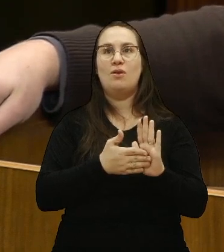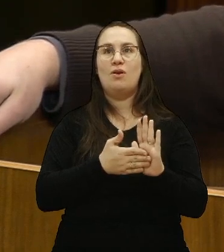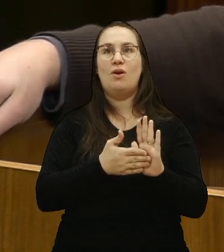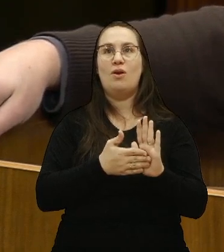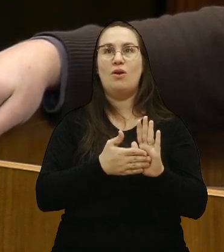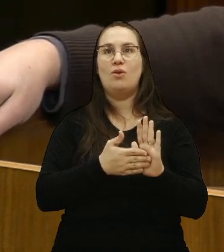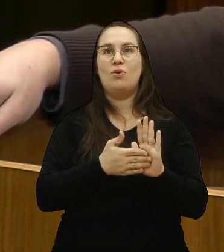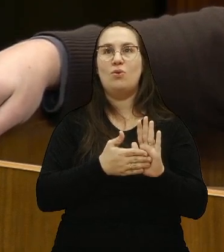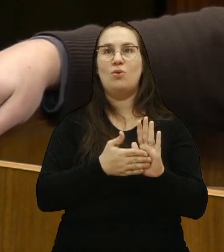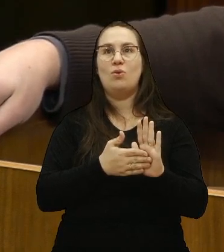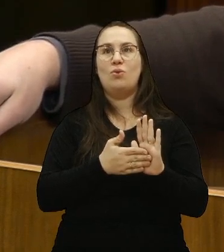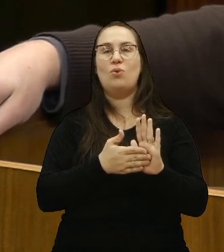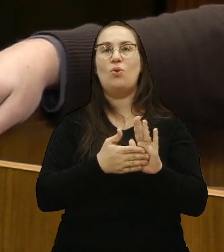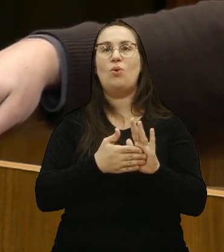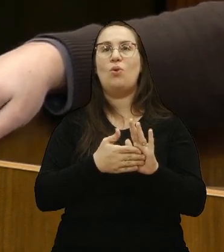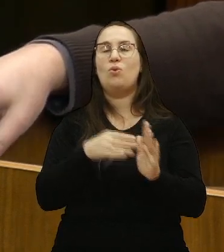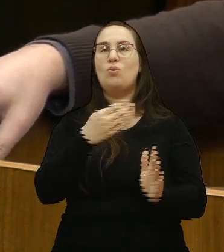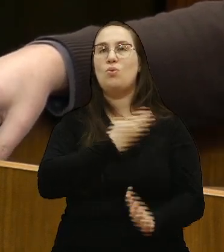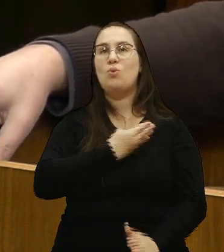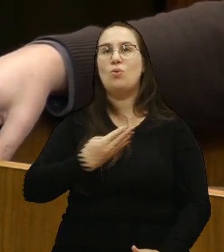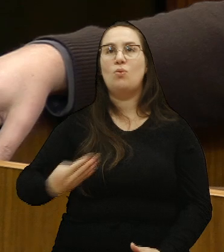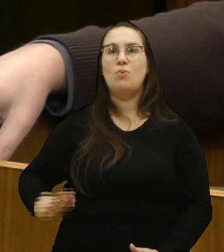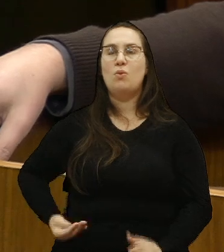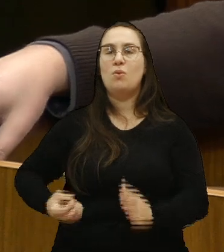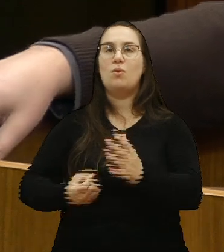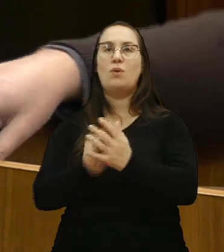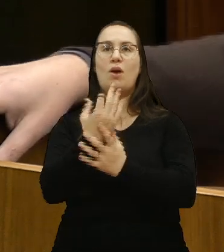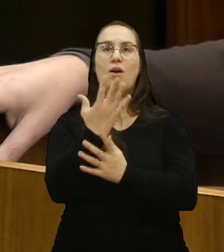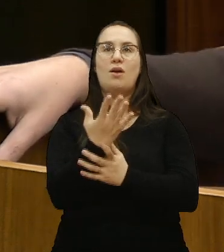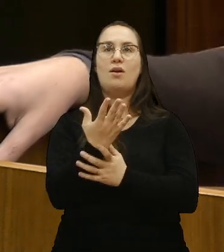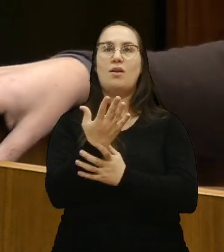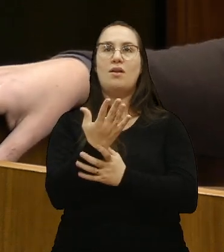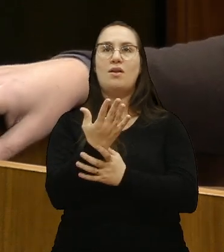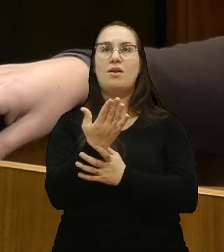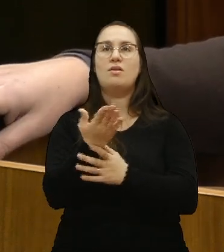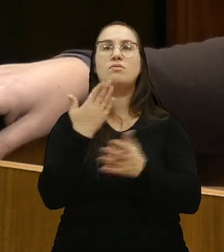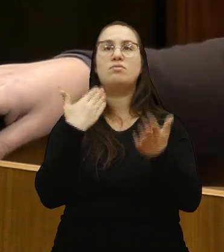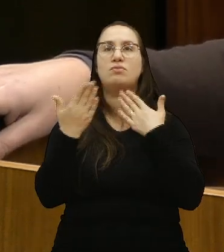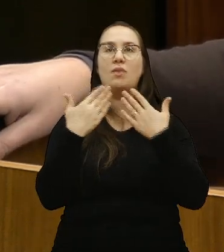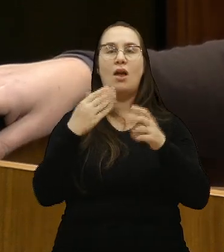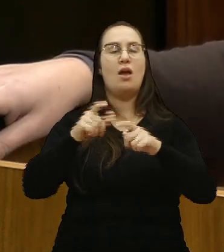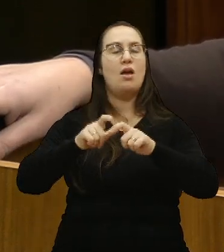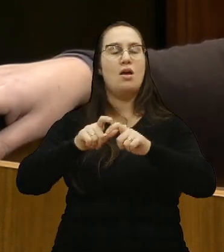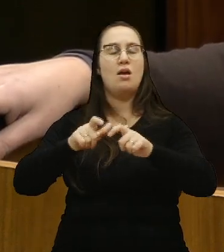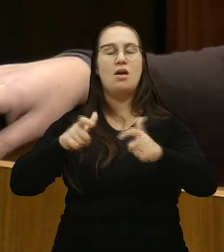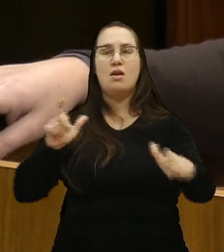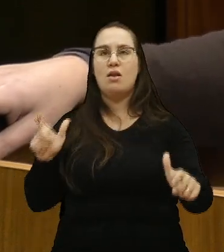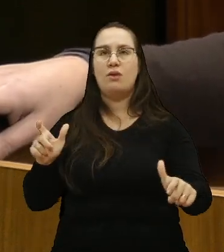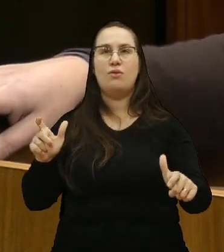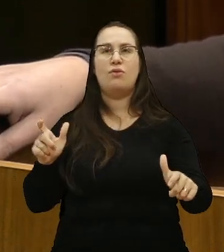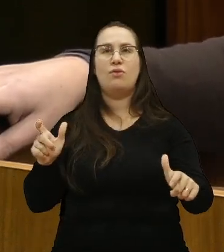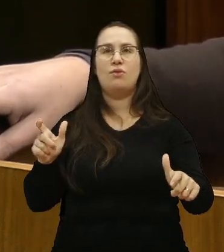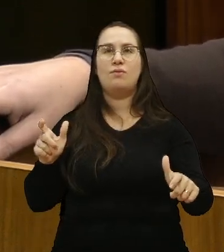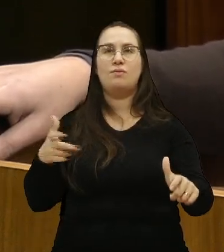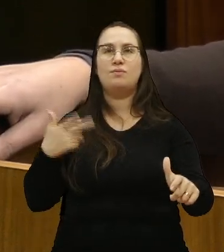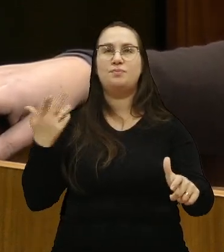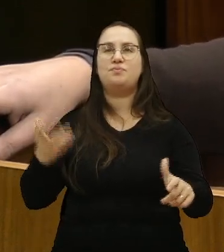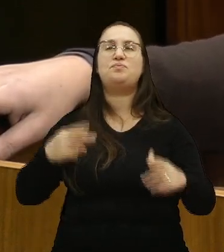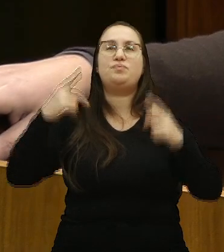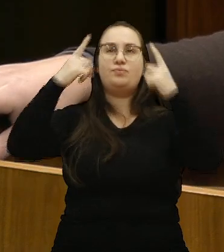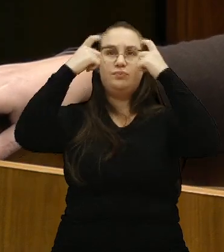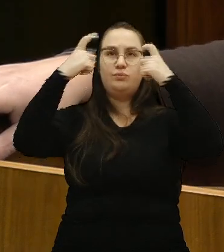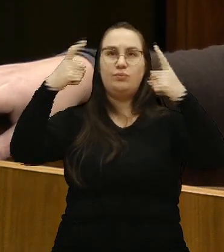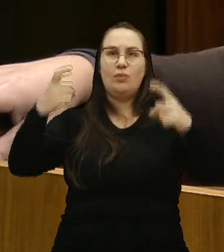entes públicos na criação dela, para que a discussão seja ampla. Porque essa